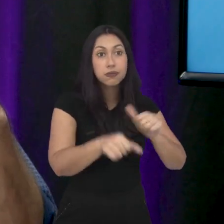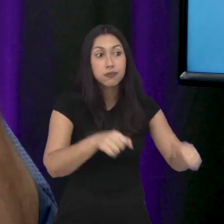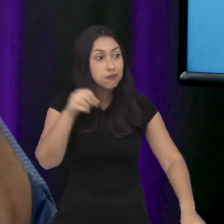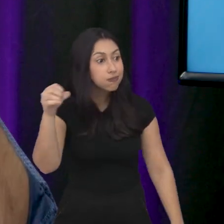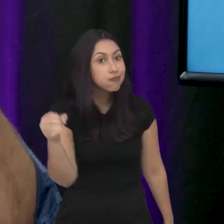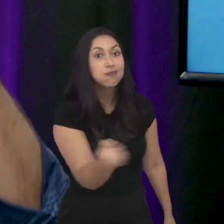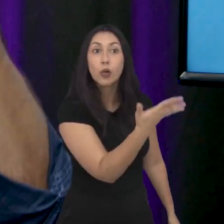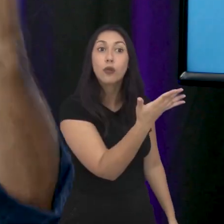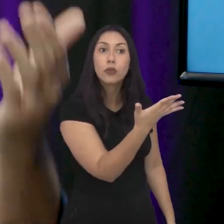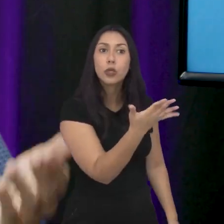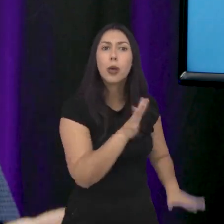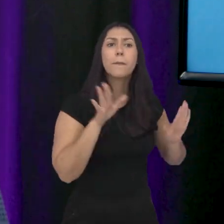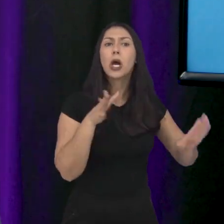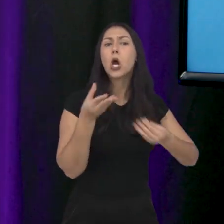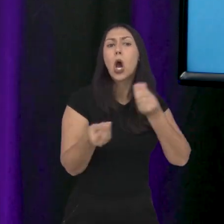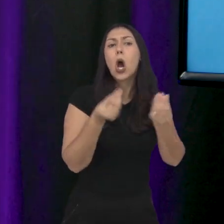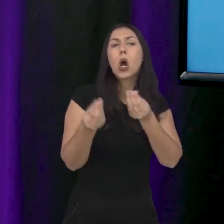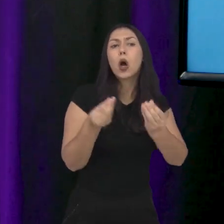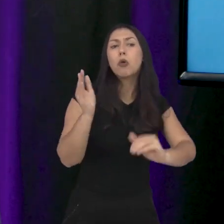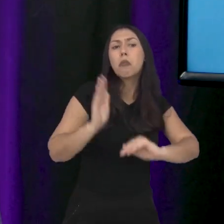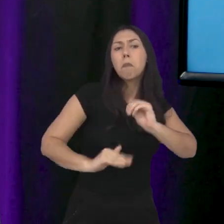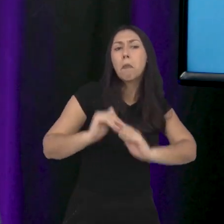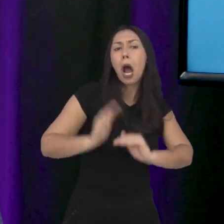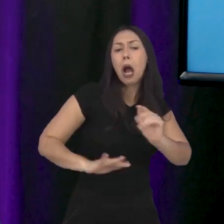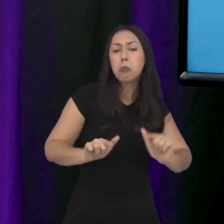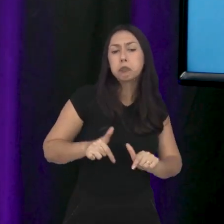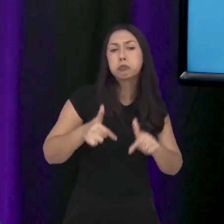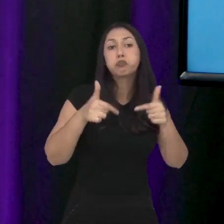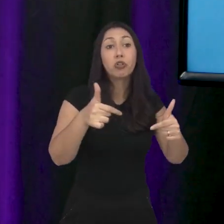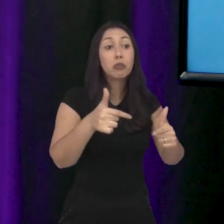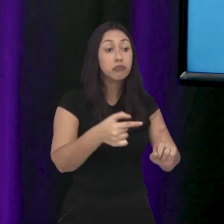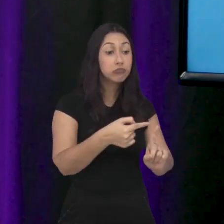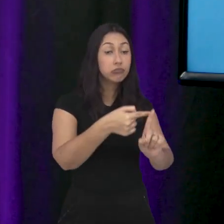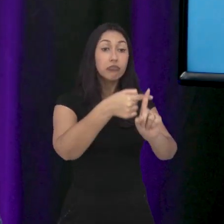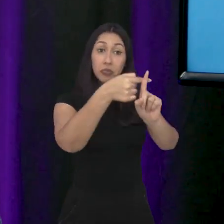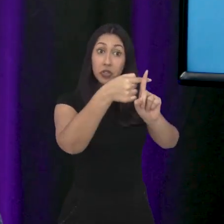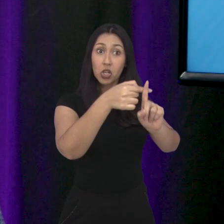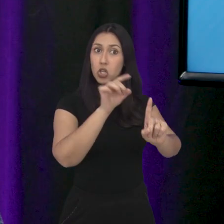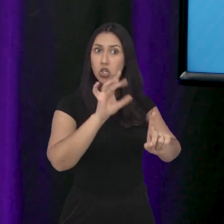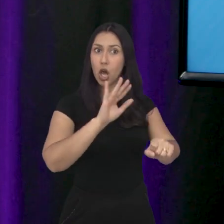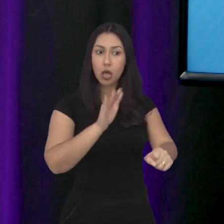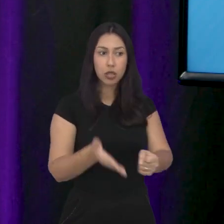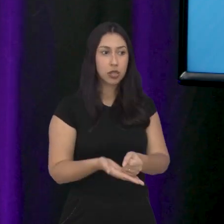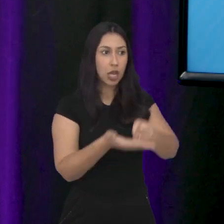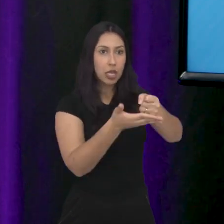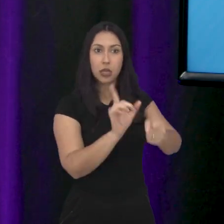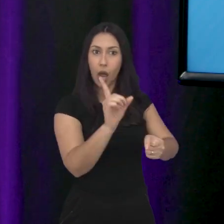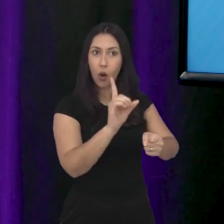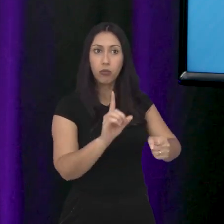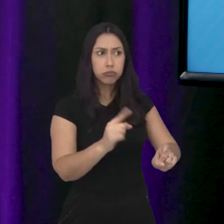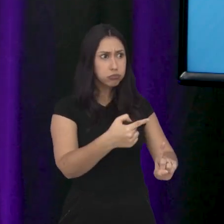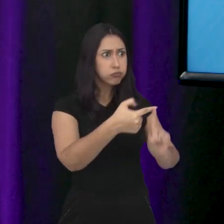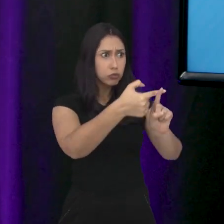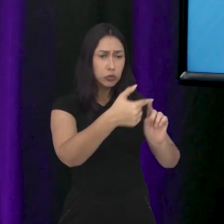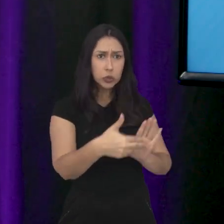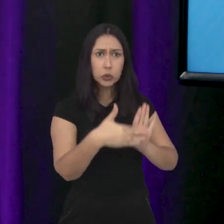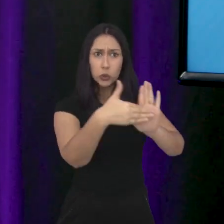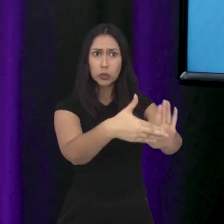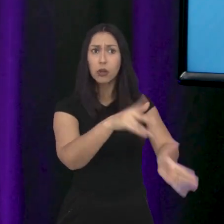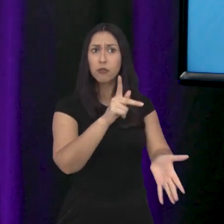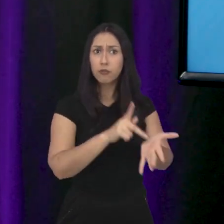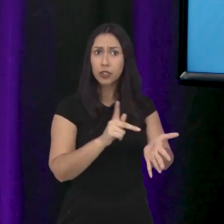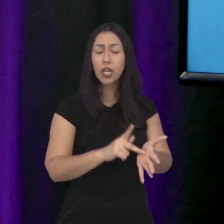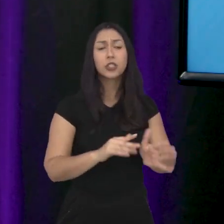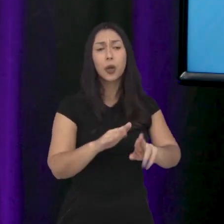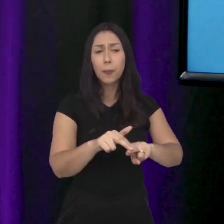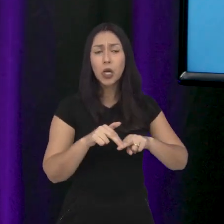focar em desenvolvimento regenerativo, como que nós podemos fazer atividades, ações que gerem impacto positivo e não apenas sustentem o impacto. Então a gente